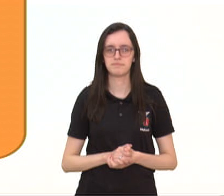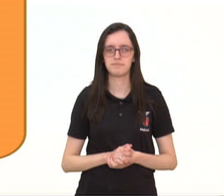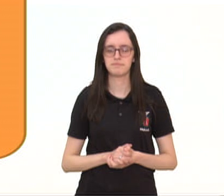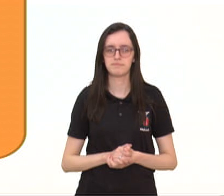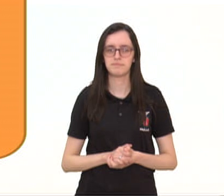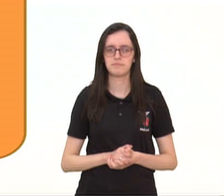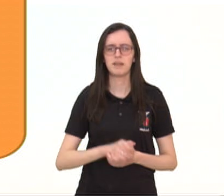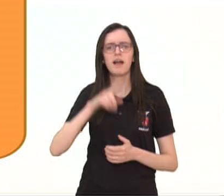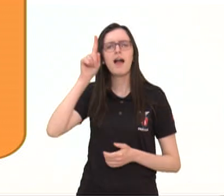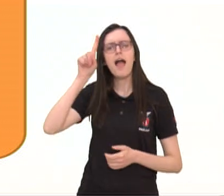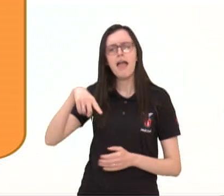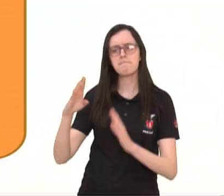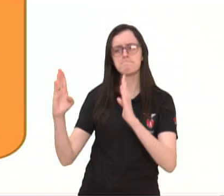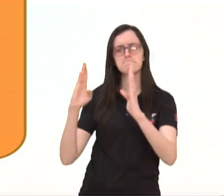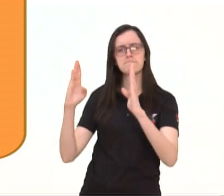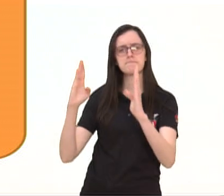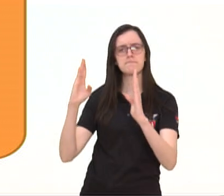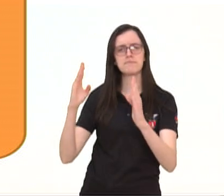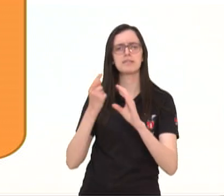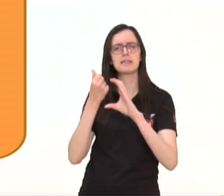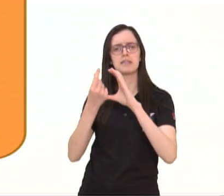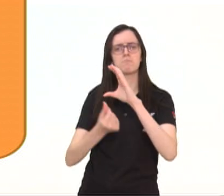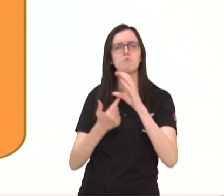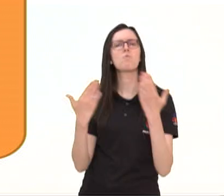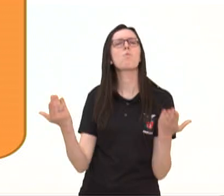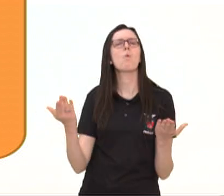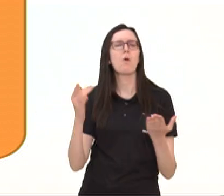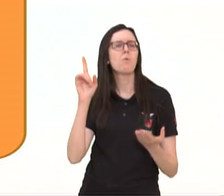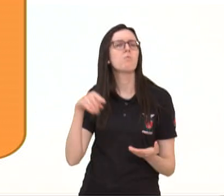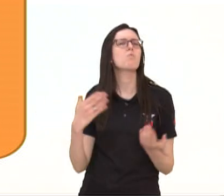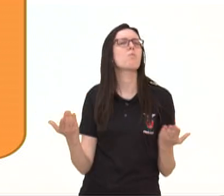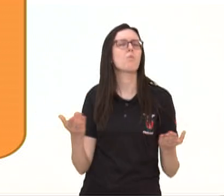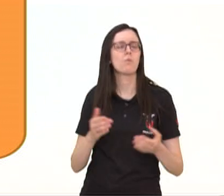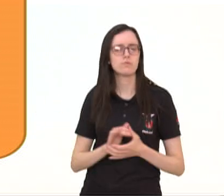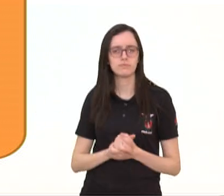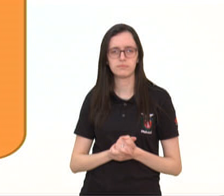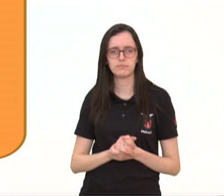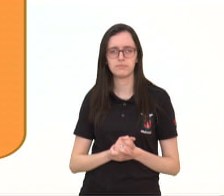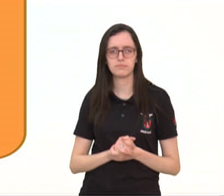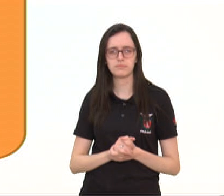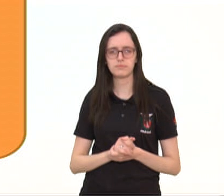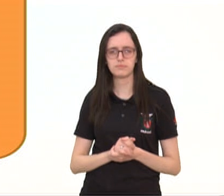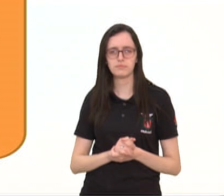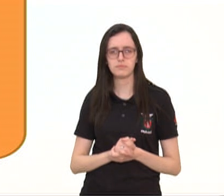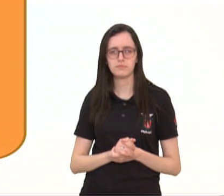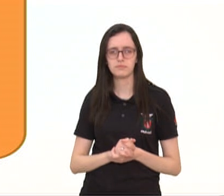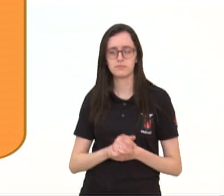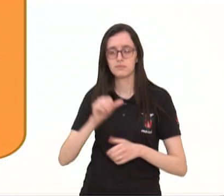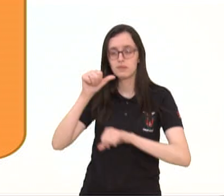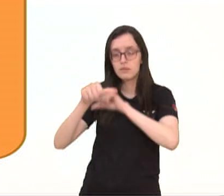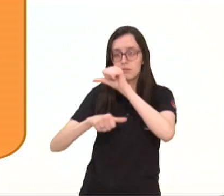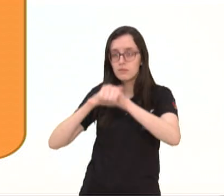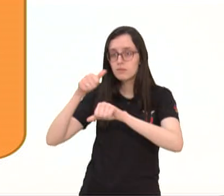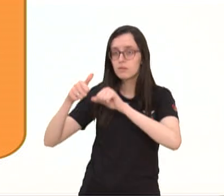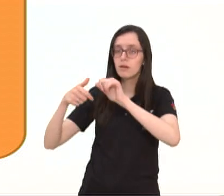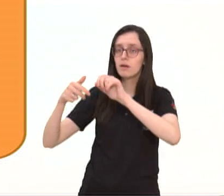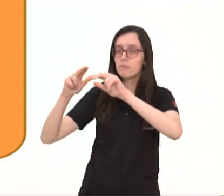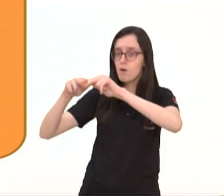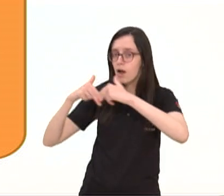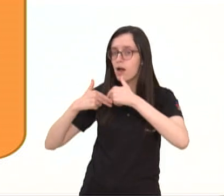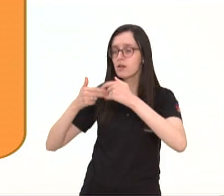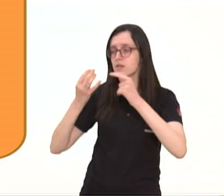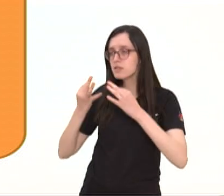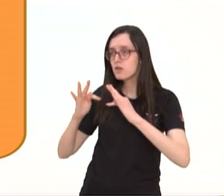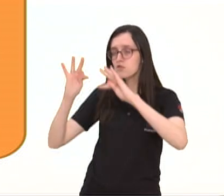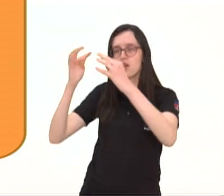Representa a fase do capitalismo. Que fase é essa que está representando aqui? mudanças provocadas pela